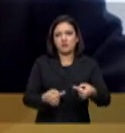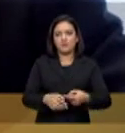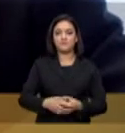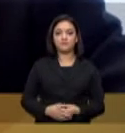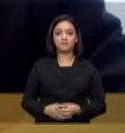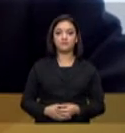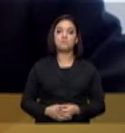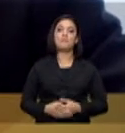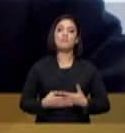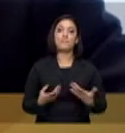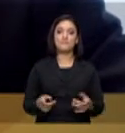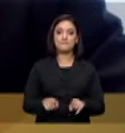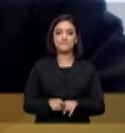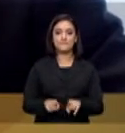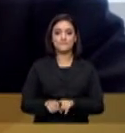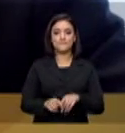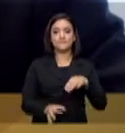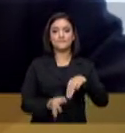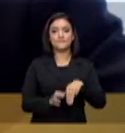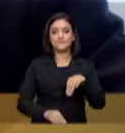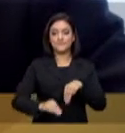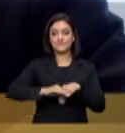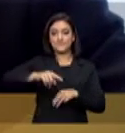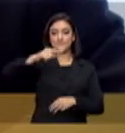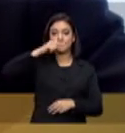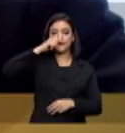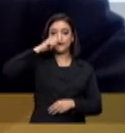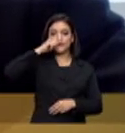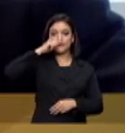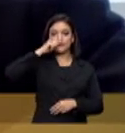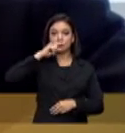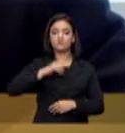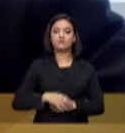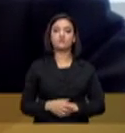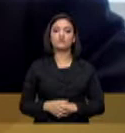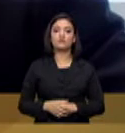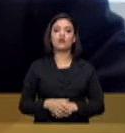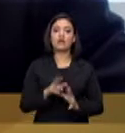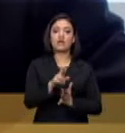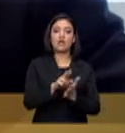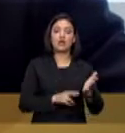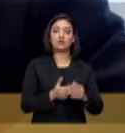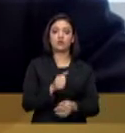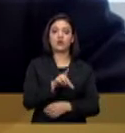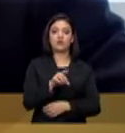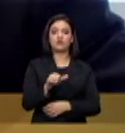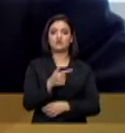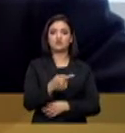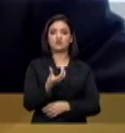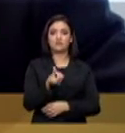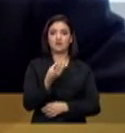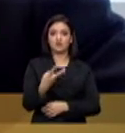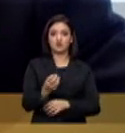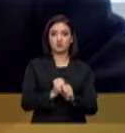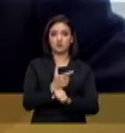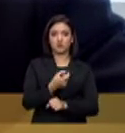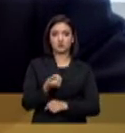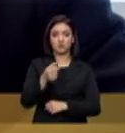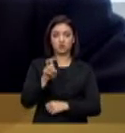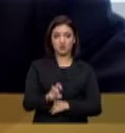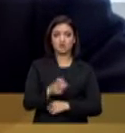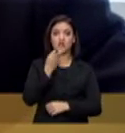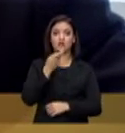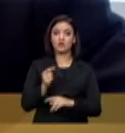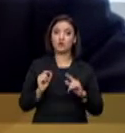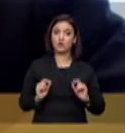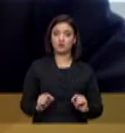a quem muito honro nessa tribuna, ministro Edson Fachin, foi o relator da Lei 763 de 2015, em que ficou consignado